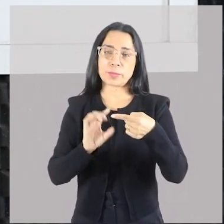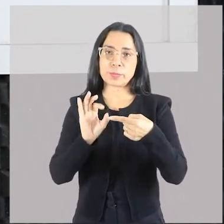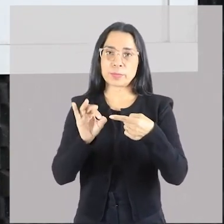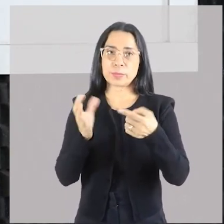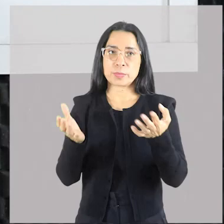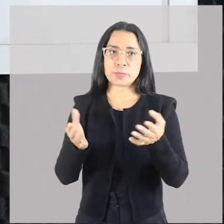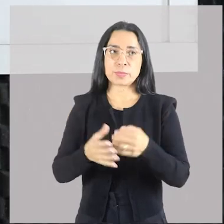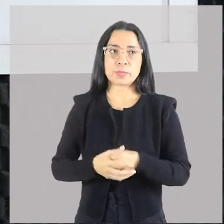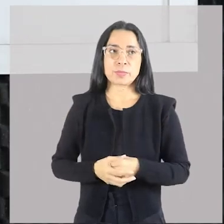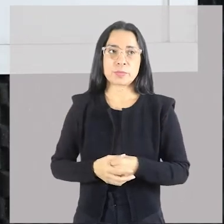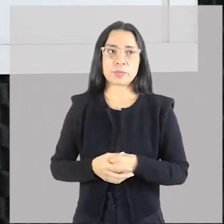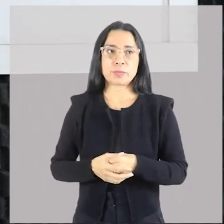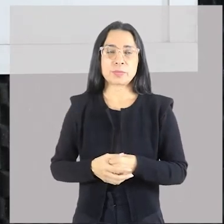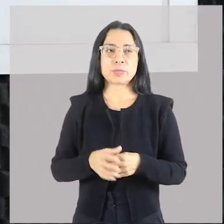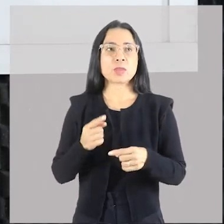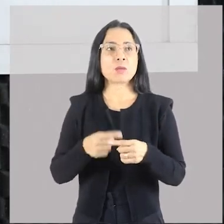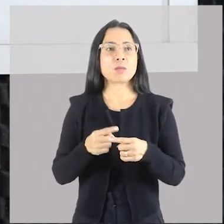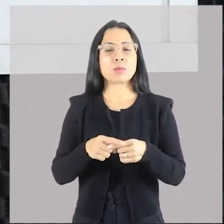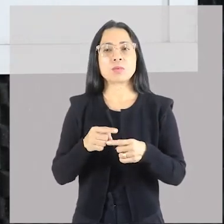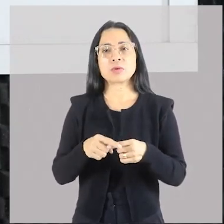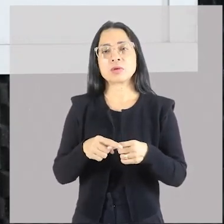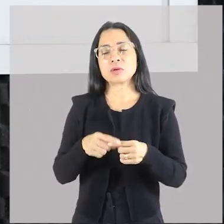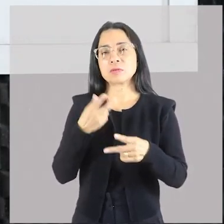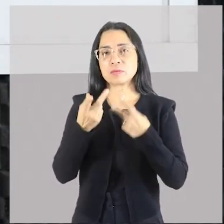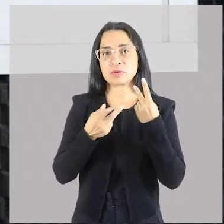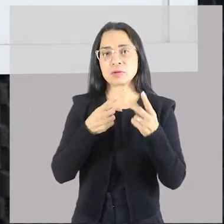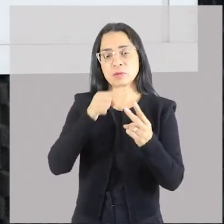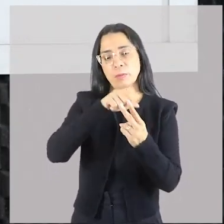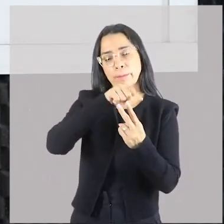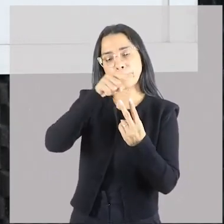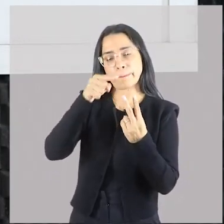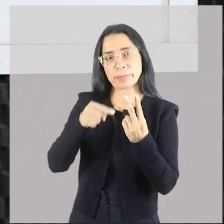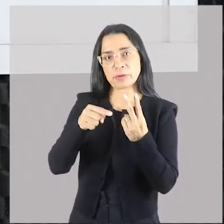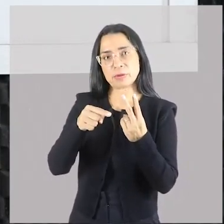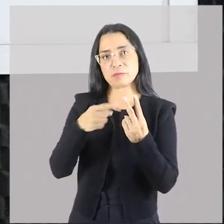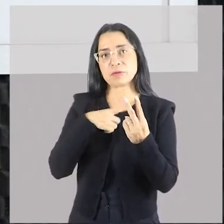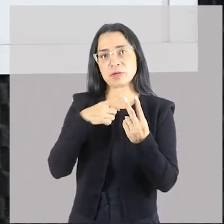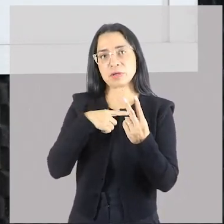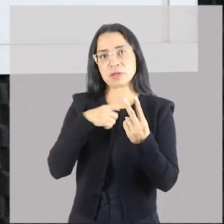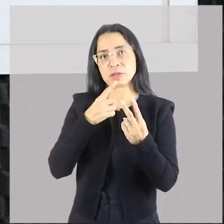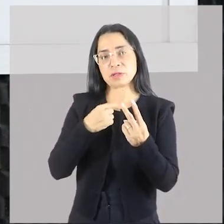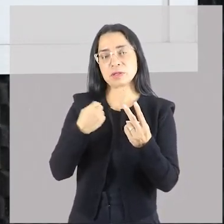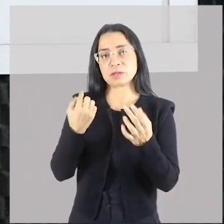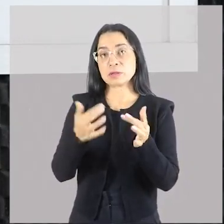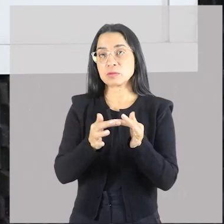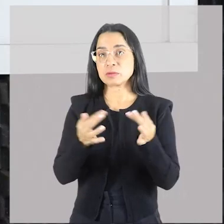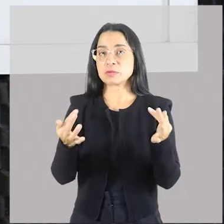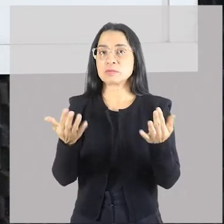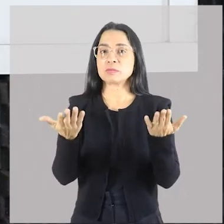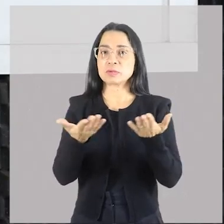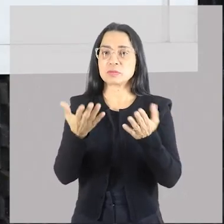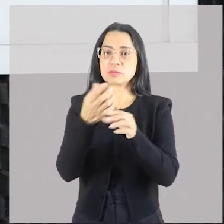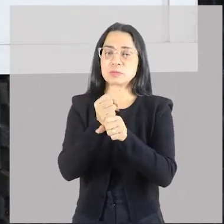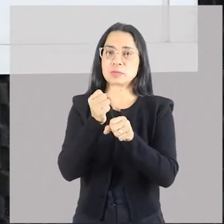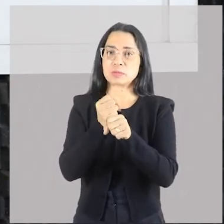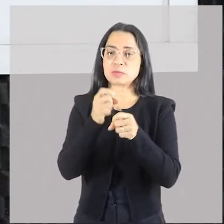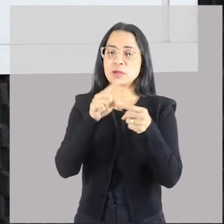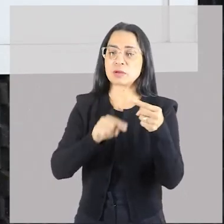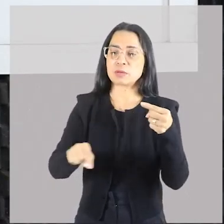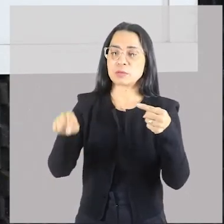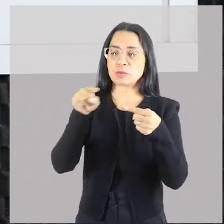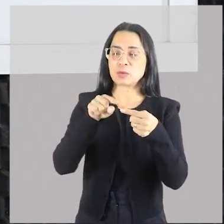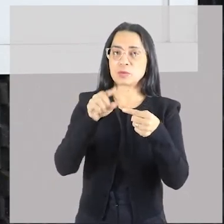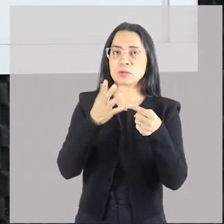Certo? Estou falando isso porque esse π ele vai aparecer nas nossas fórmulas aqui para calcular a área do